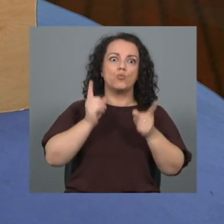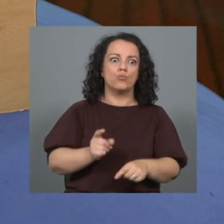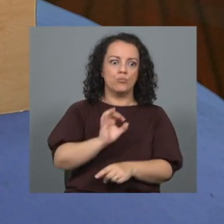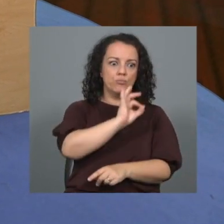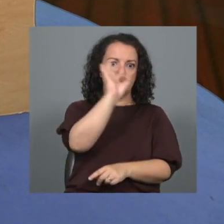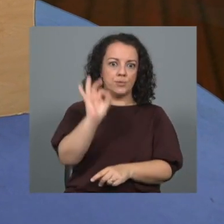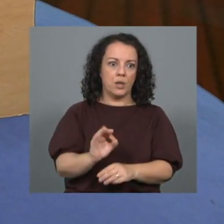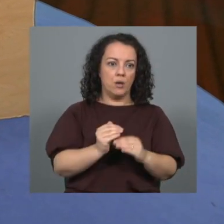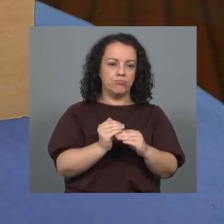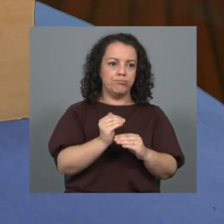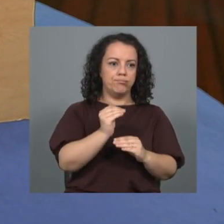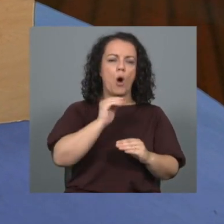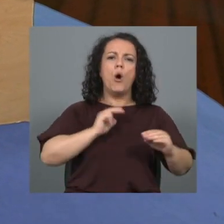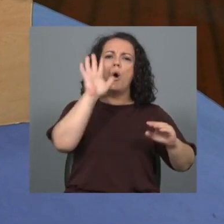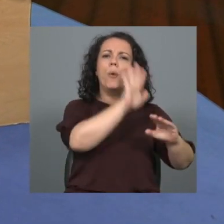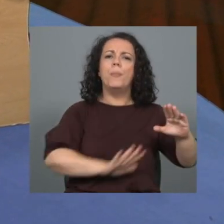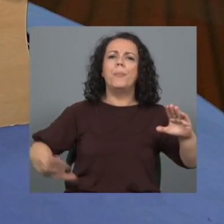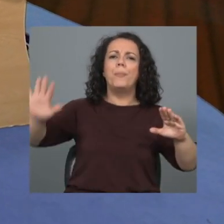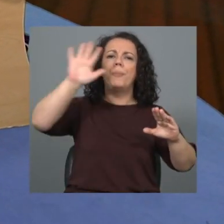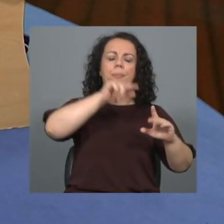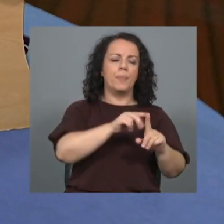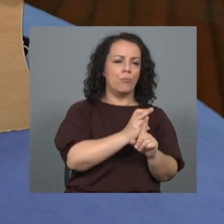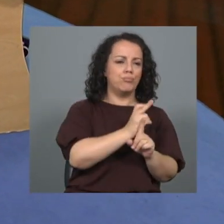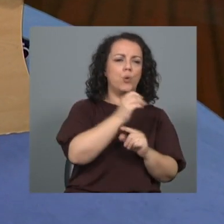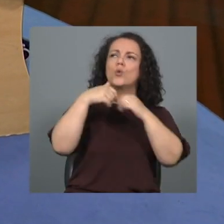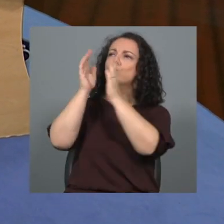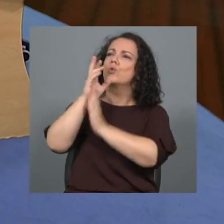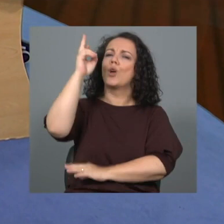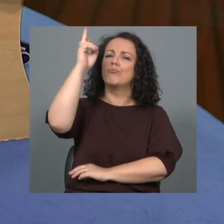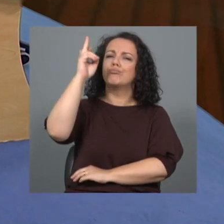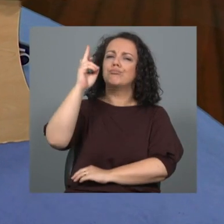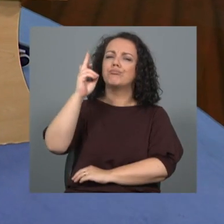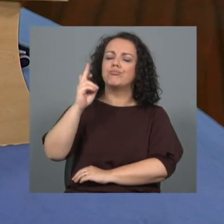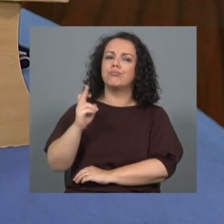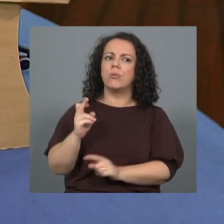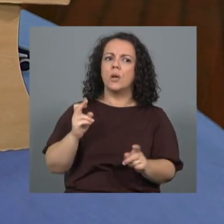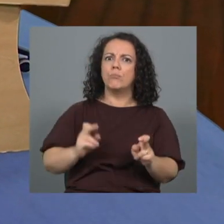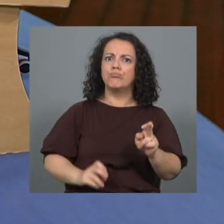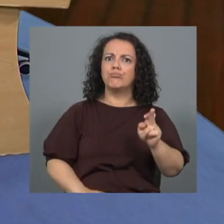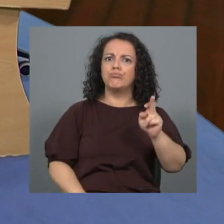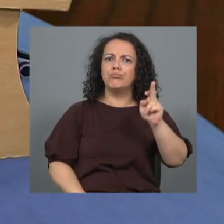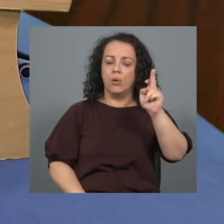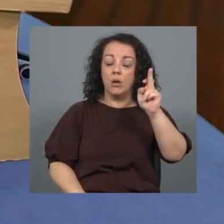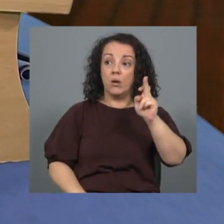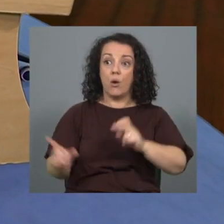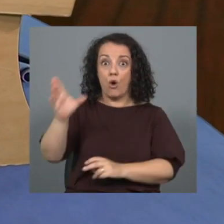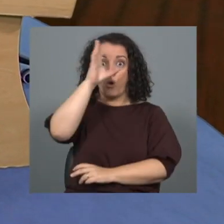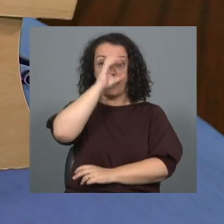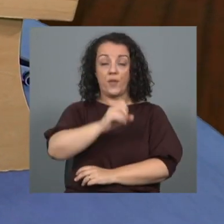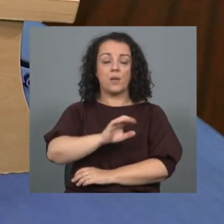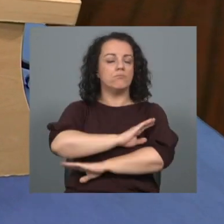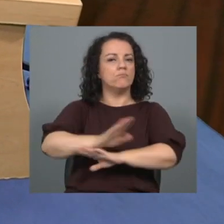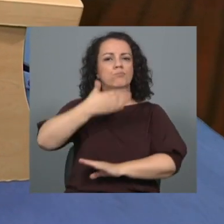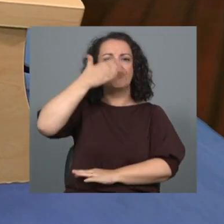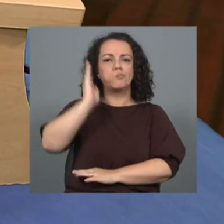maior do que o resto do país, porque o resto do país foi descendo. Exato. E quando o governo decide uma cerca